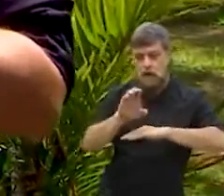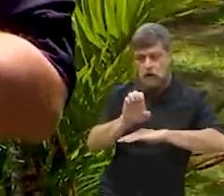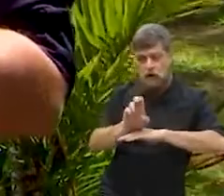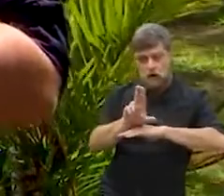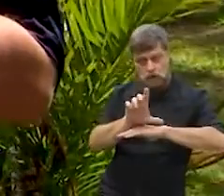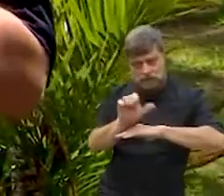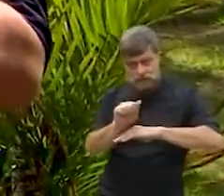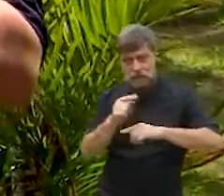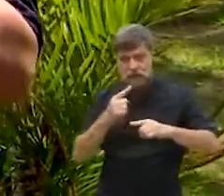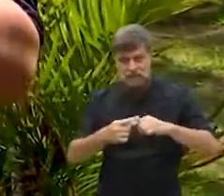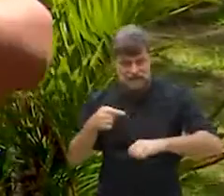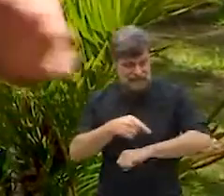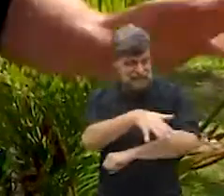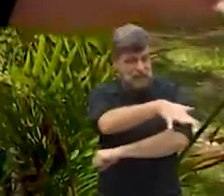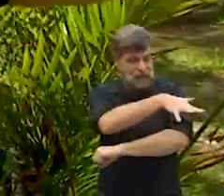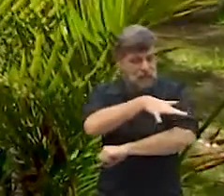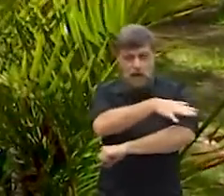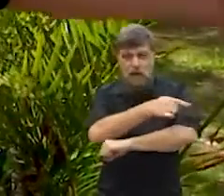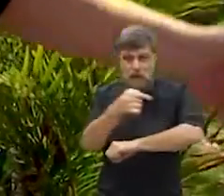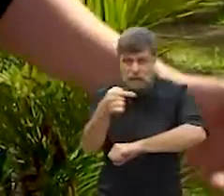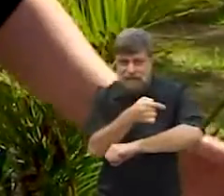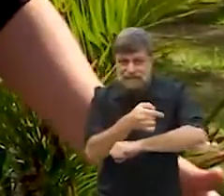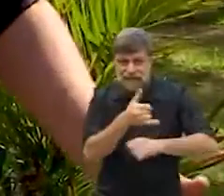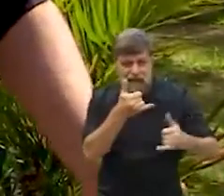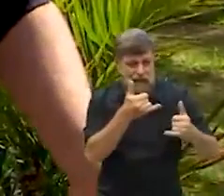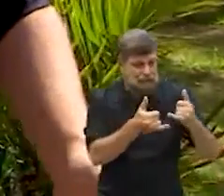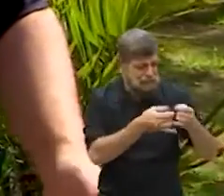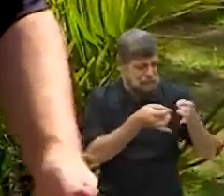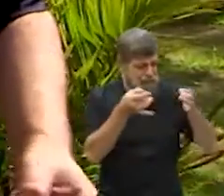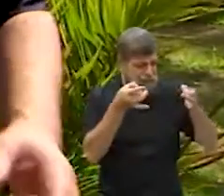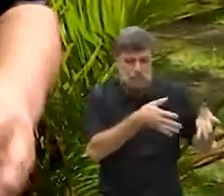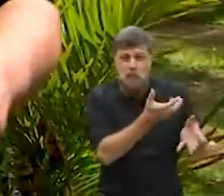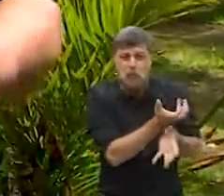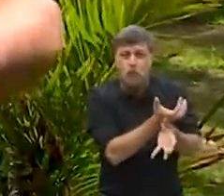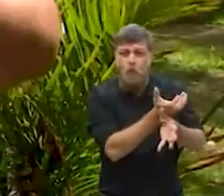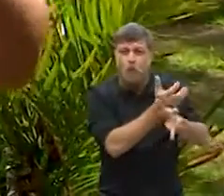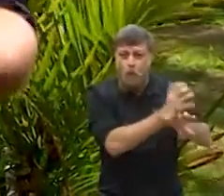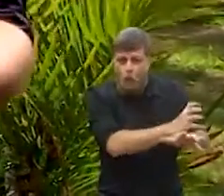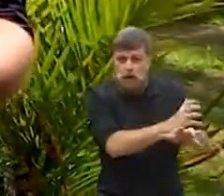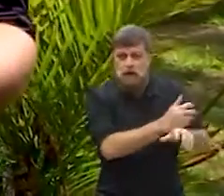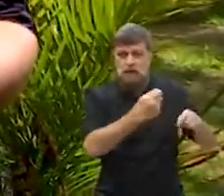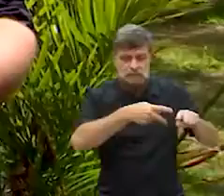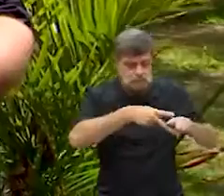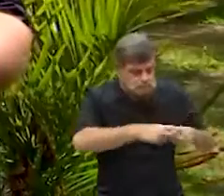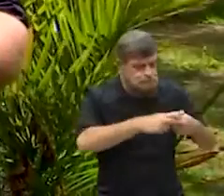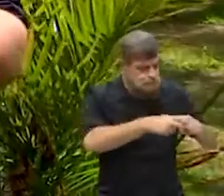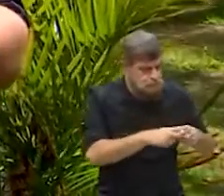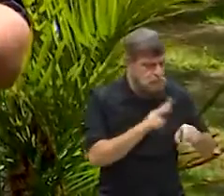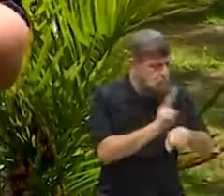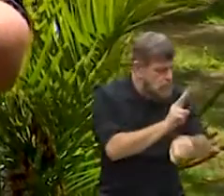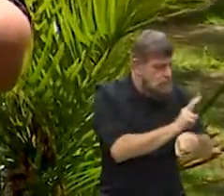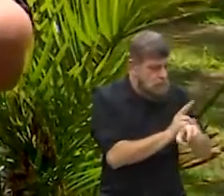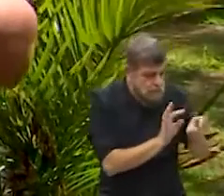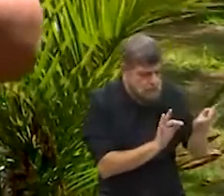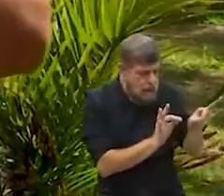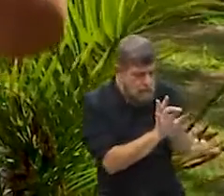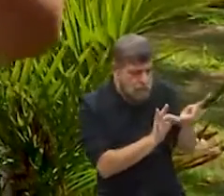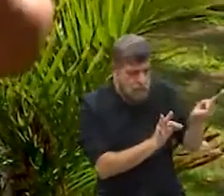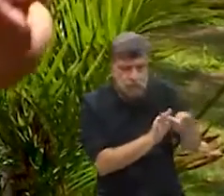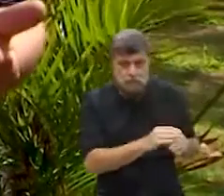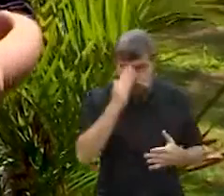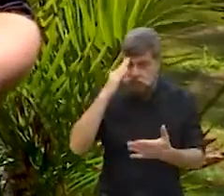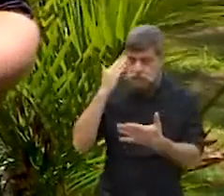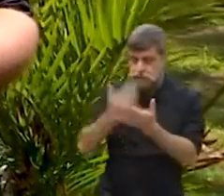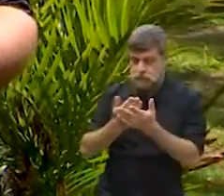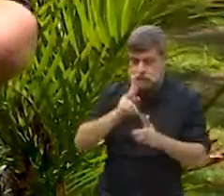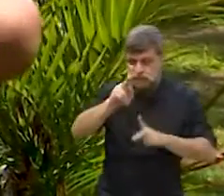que conta, né? Porque como era uma praça que estava praticamente abandonada, precisava desta revitalização, eu acredito